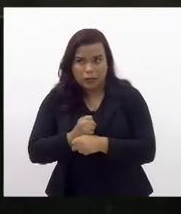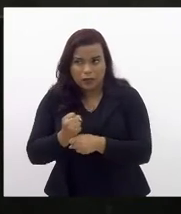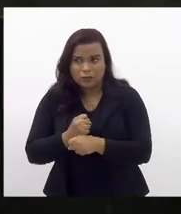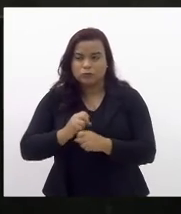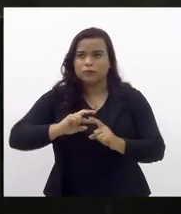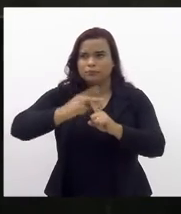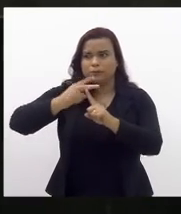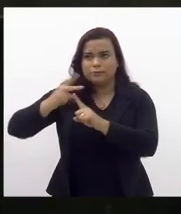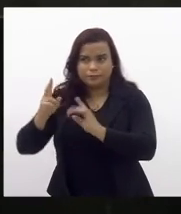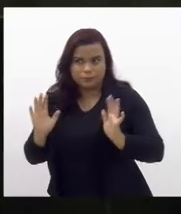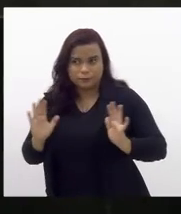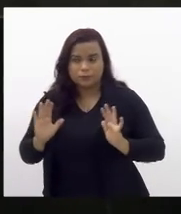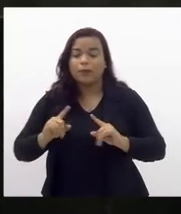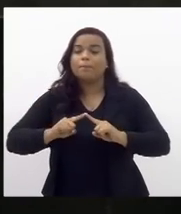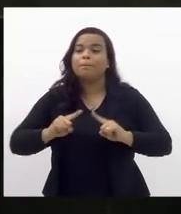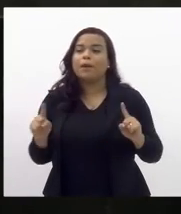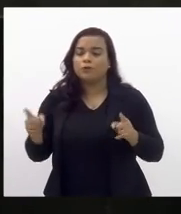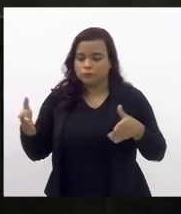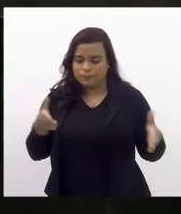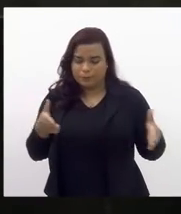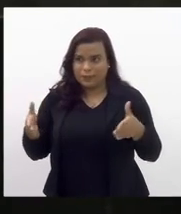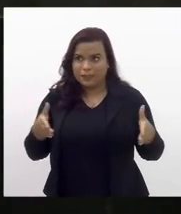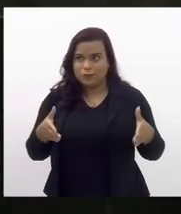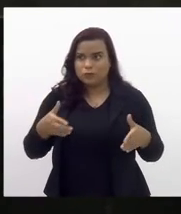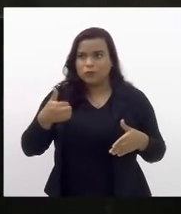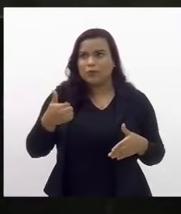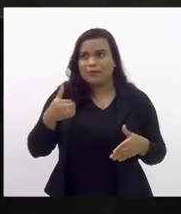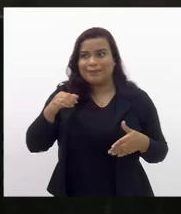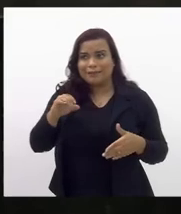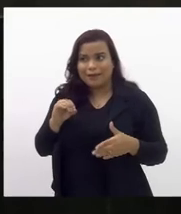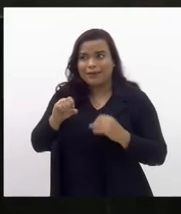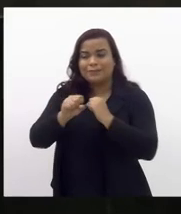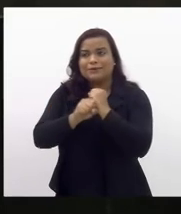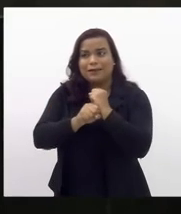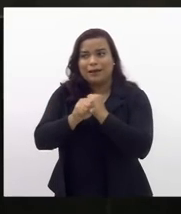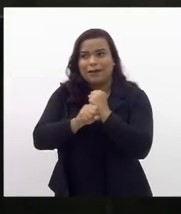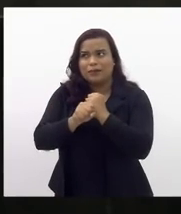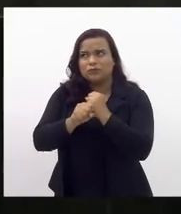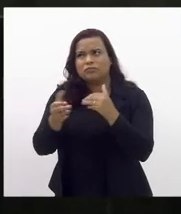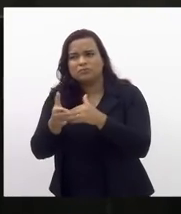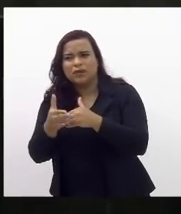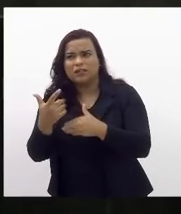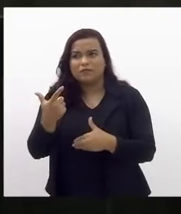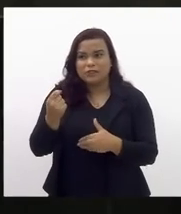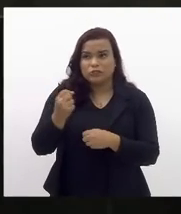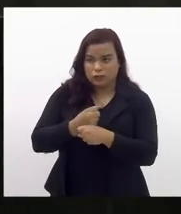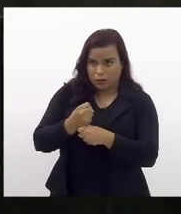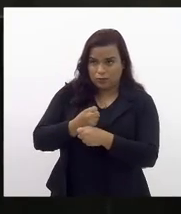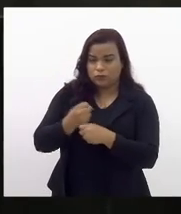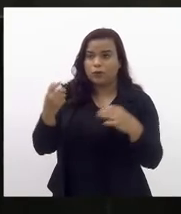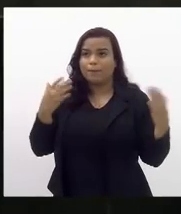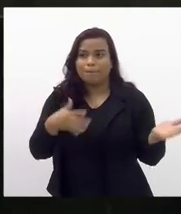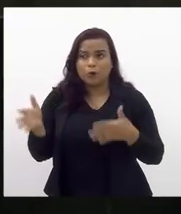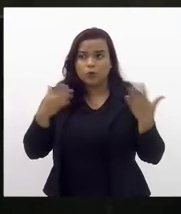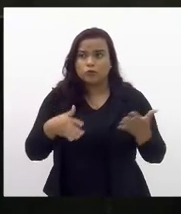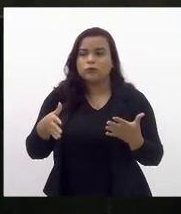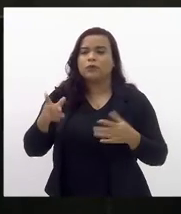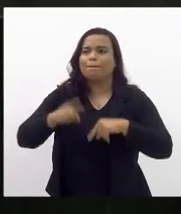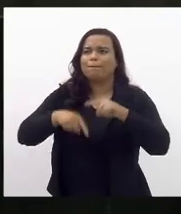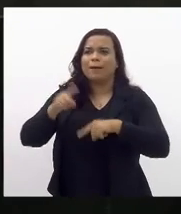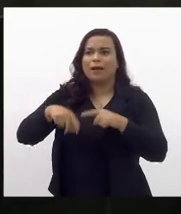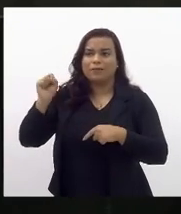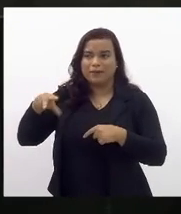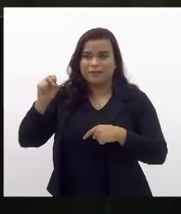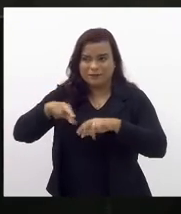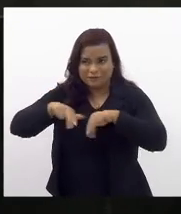e a Magda Chambriard, representando também a assessoria fiscal da Alerj, corroborou, em 10, 20 anos, a produção de fertilizantes no Estado, a